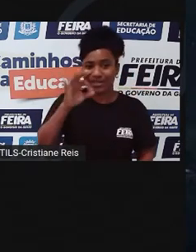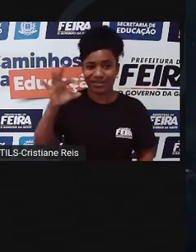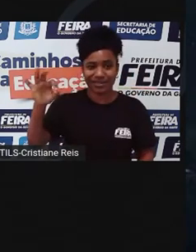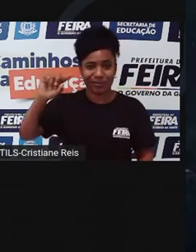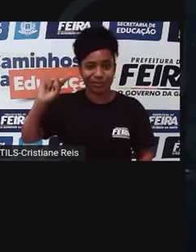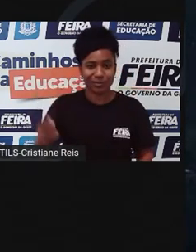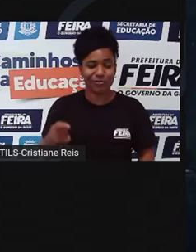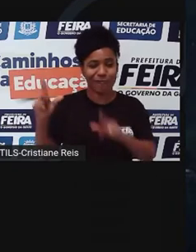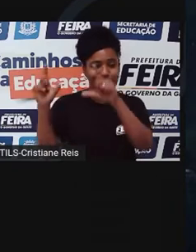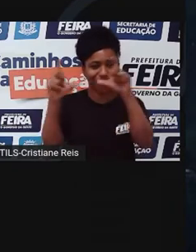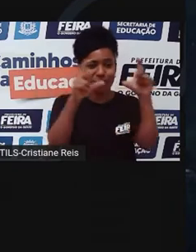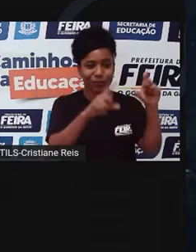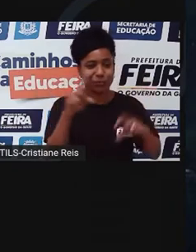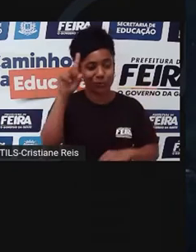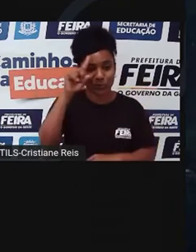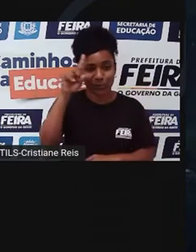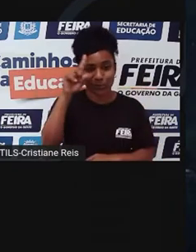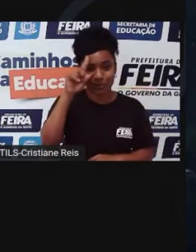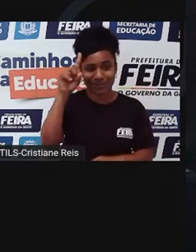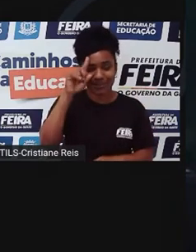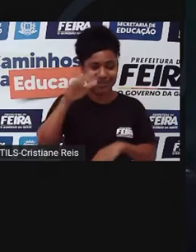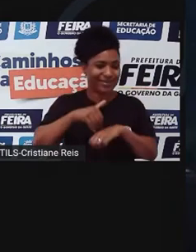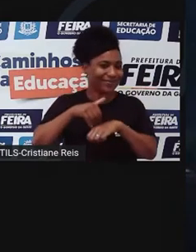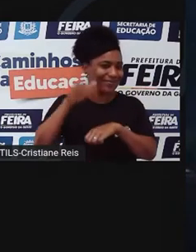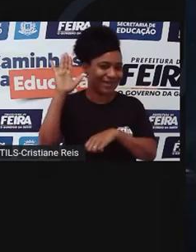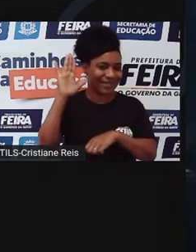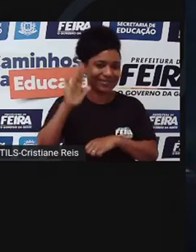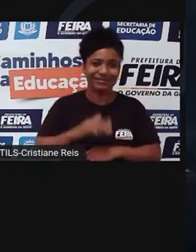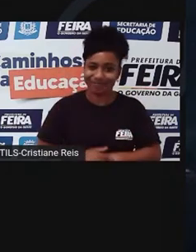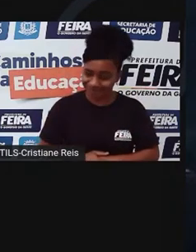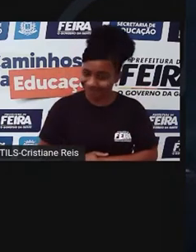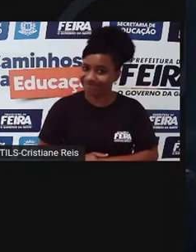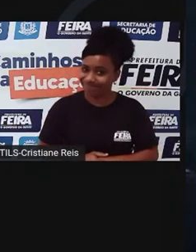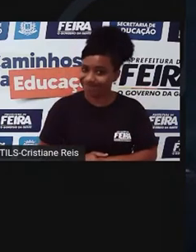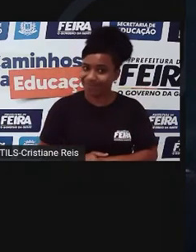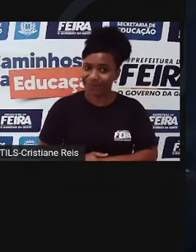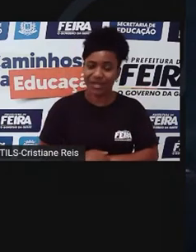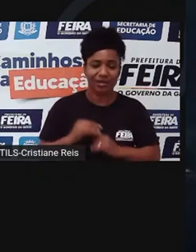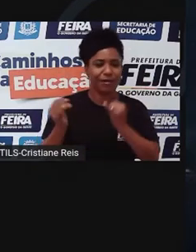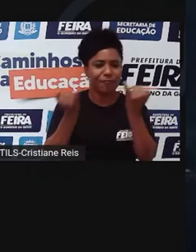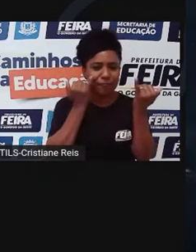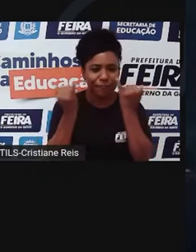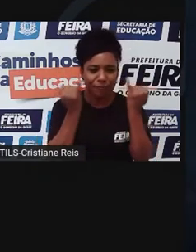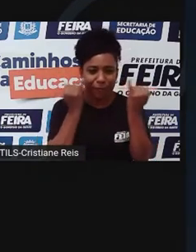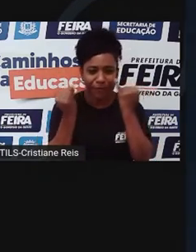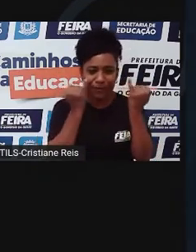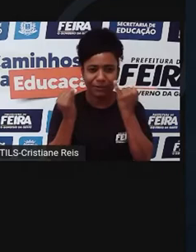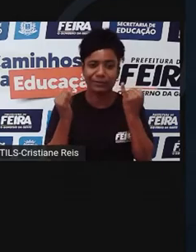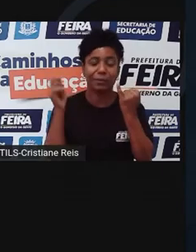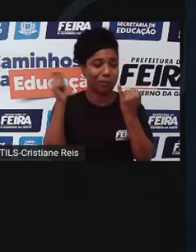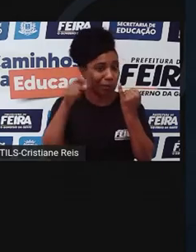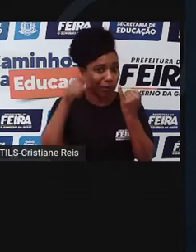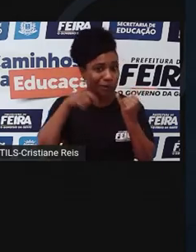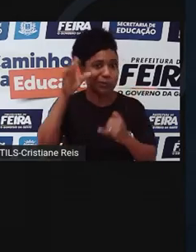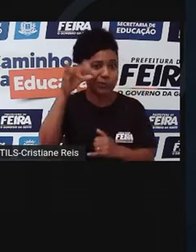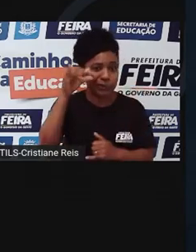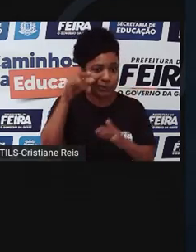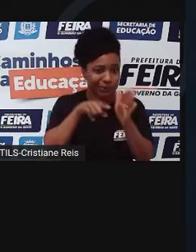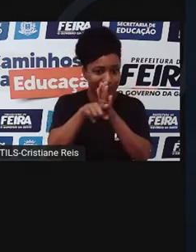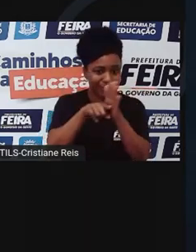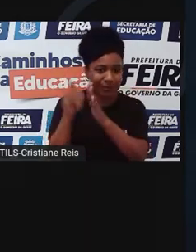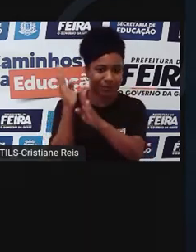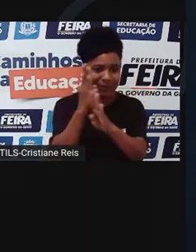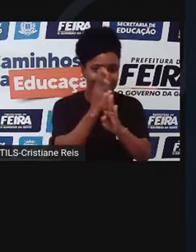subidas diariamente. E já existe capacidade de processamento para mastigar esses dados e saber muita coisa. Através de quem são